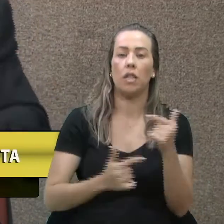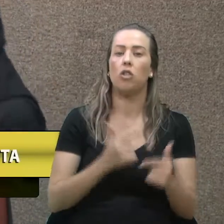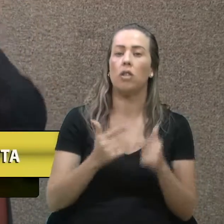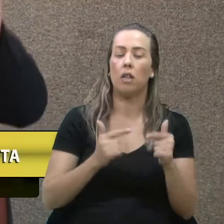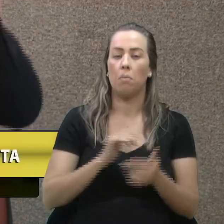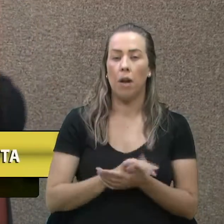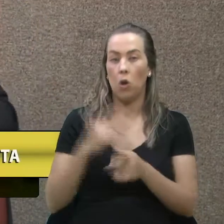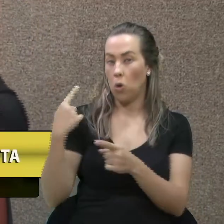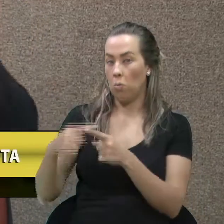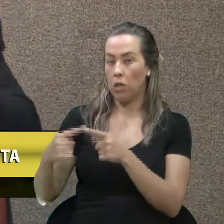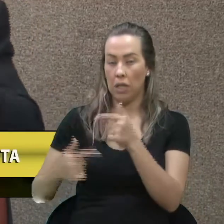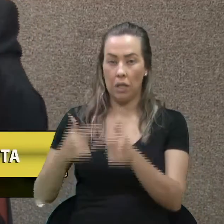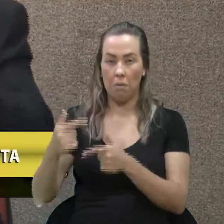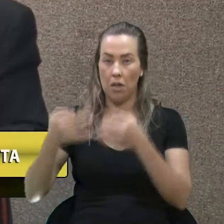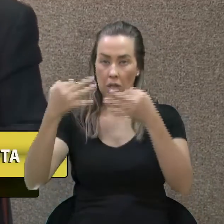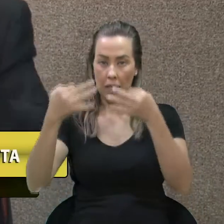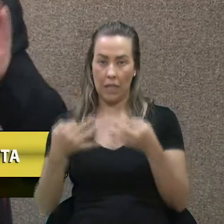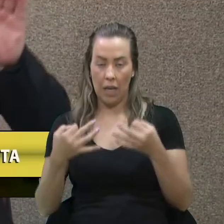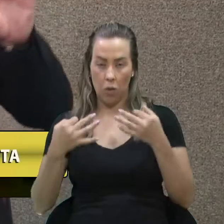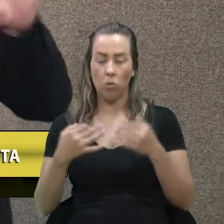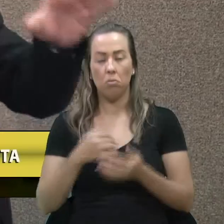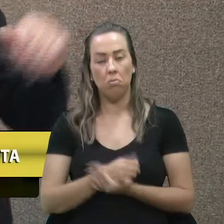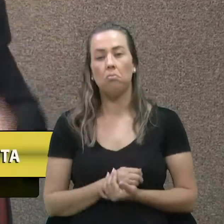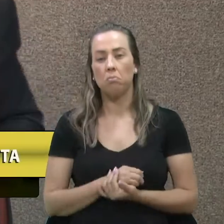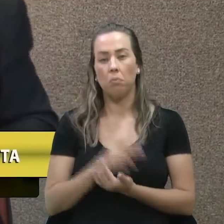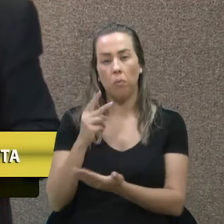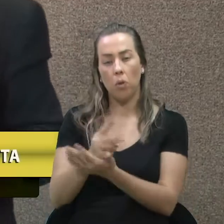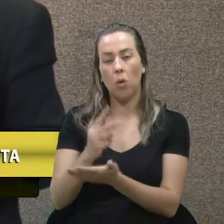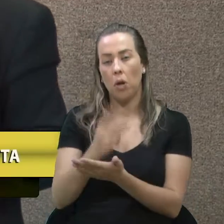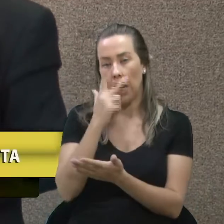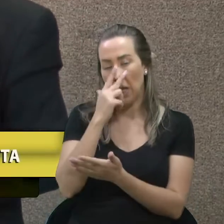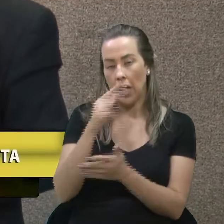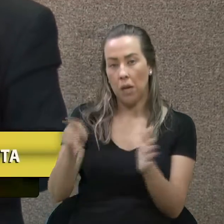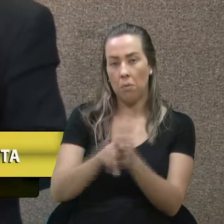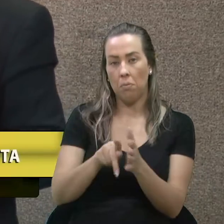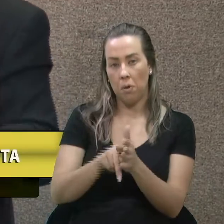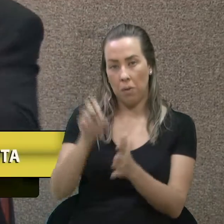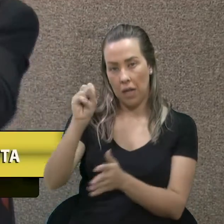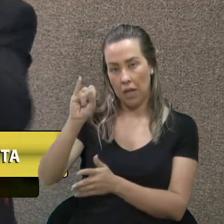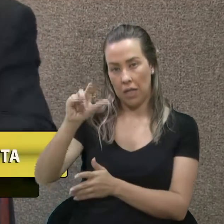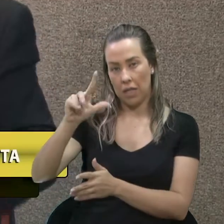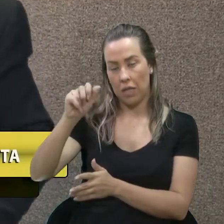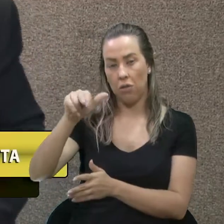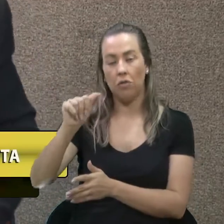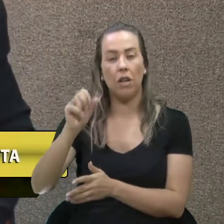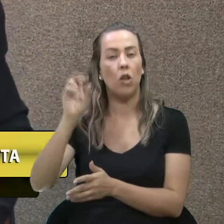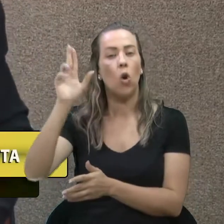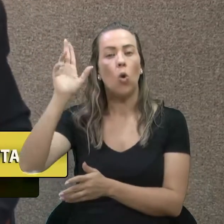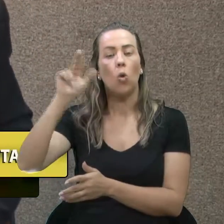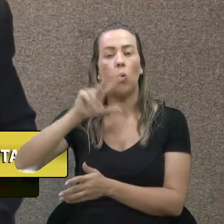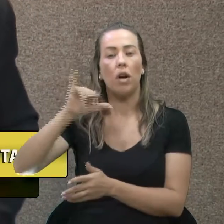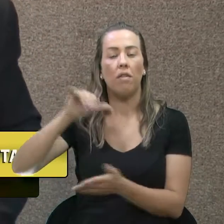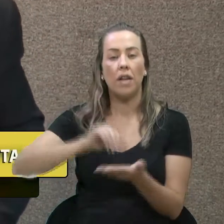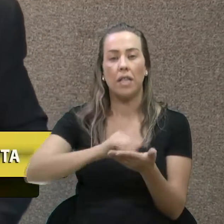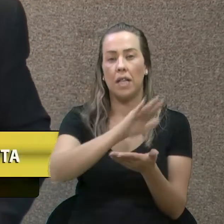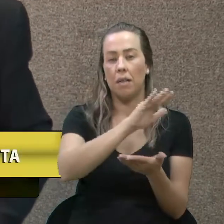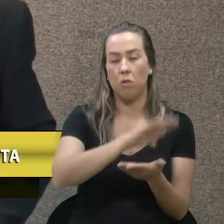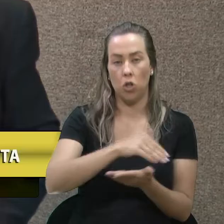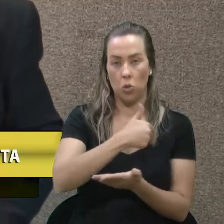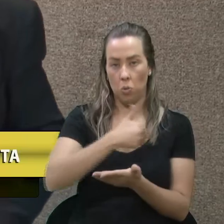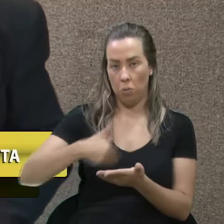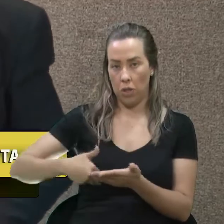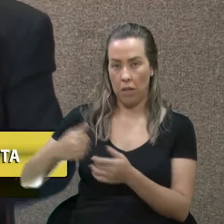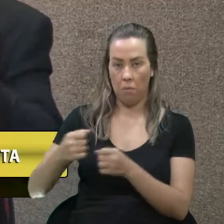que trabalham corretamente e vestem a camisa, como a própria senhora falou, jamais serão demitidos do poder público,